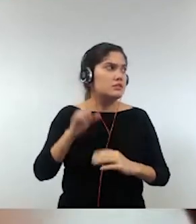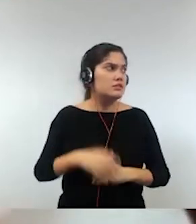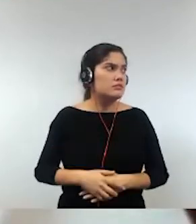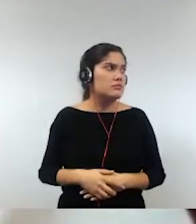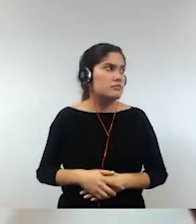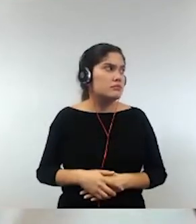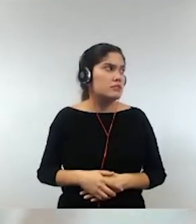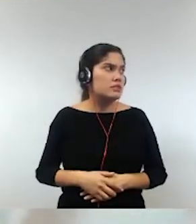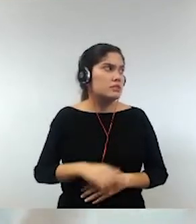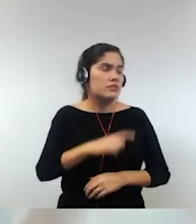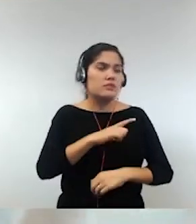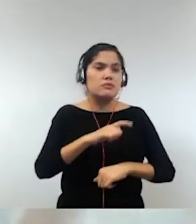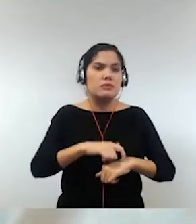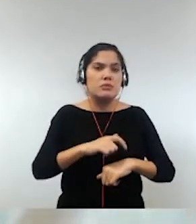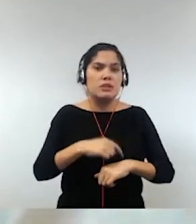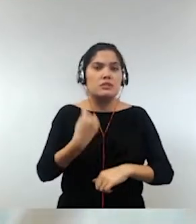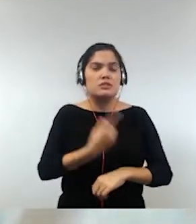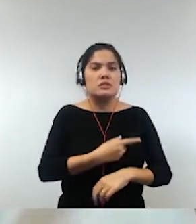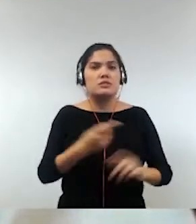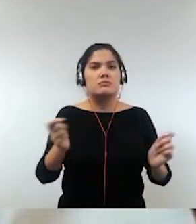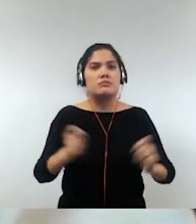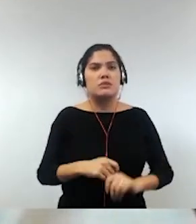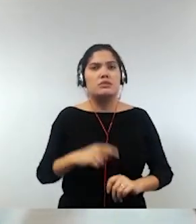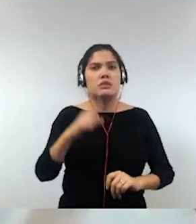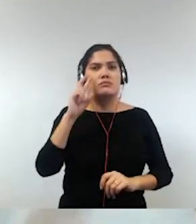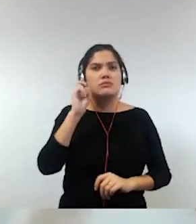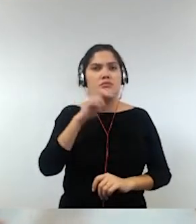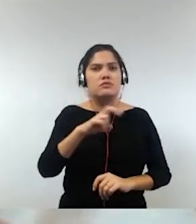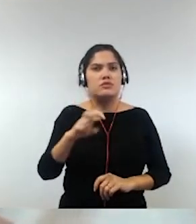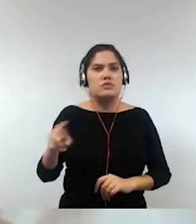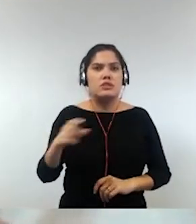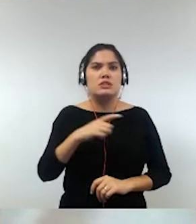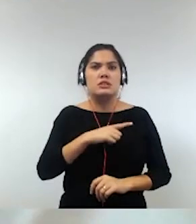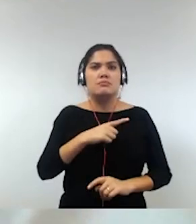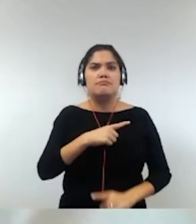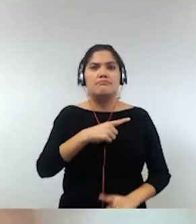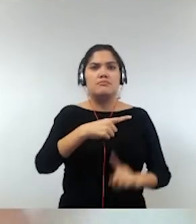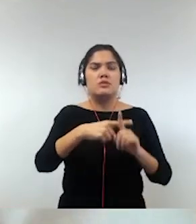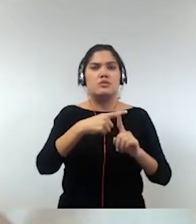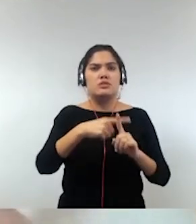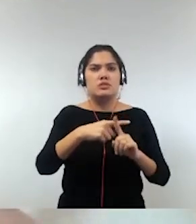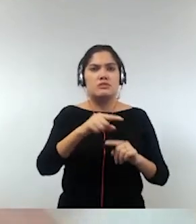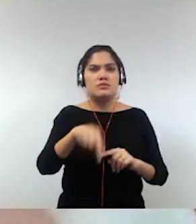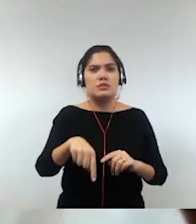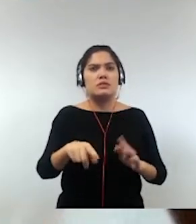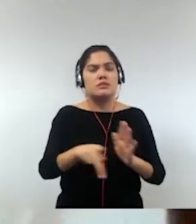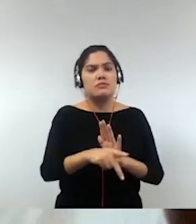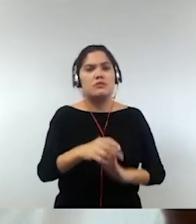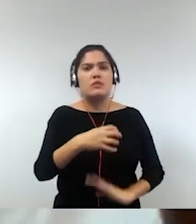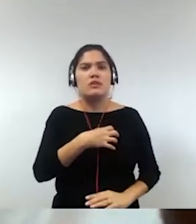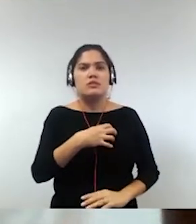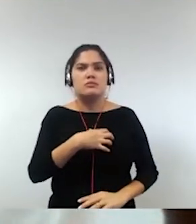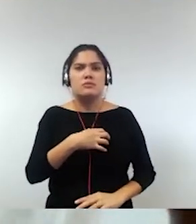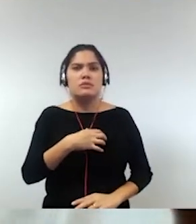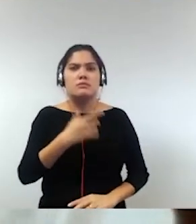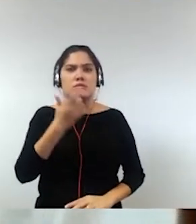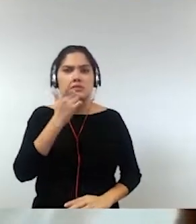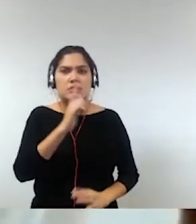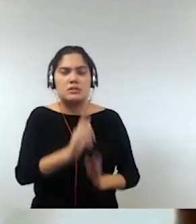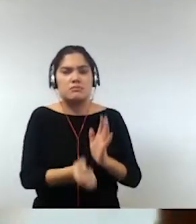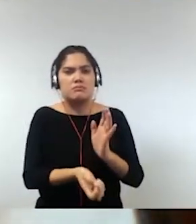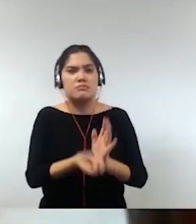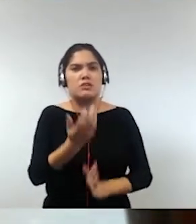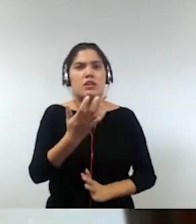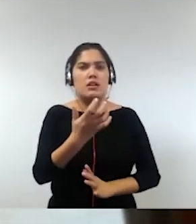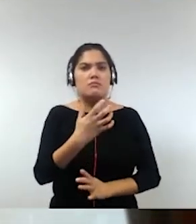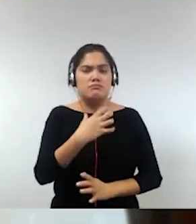Trata-se de um momento que nós podemos também ser visto como positivo, dessa forma, para ser consolidado os